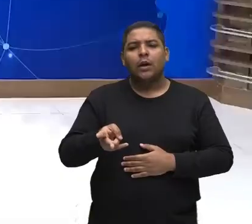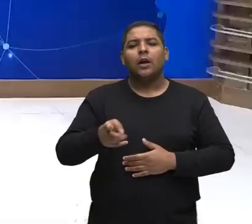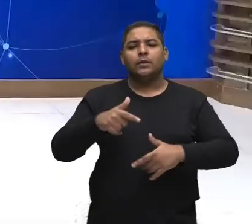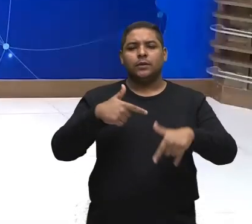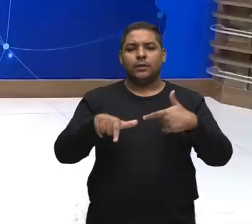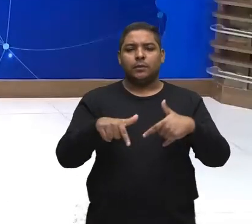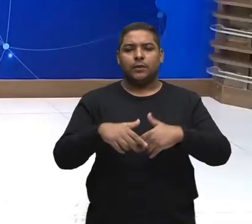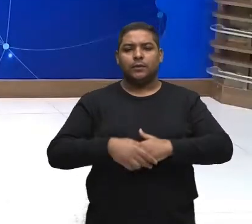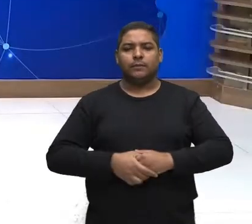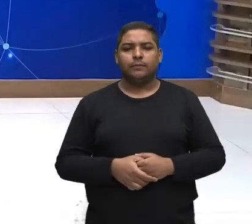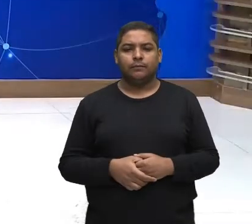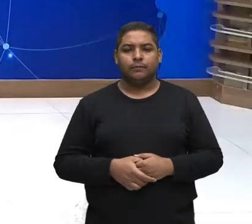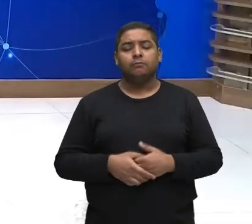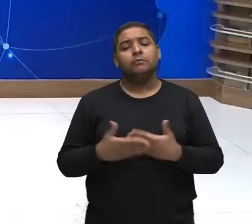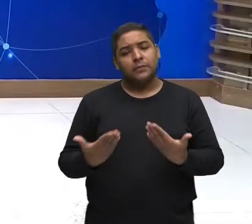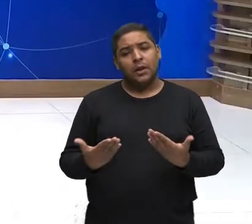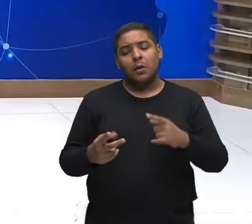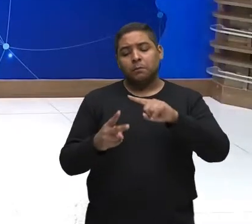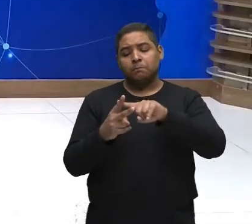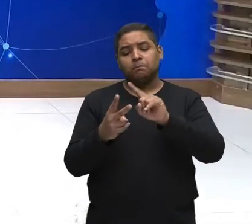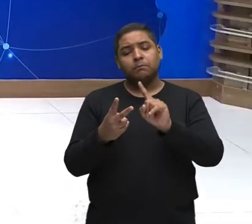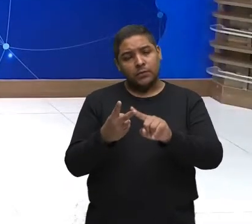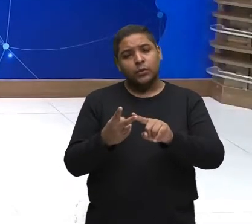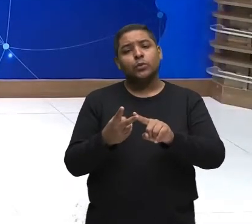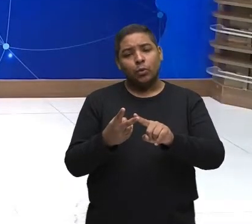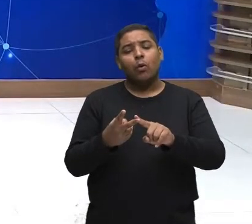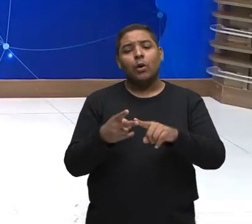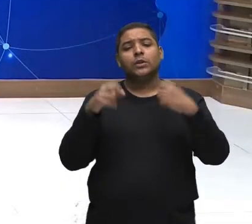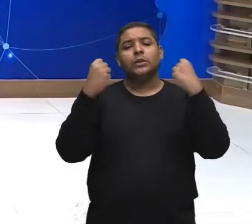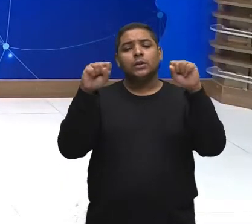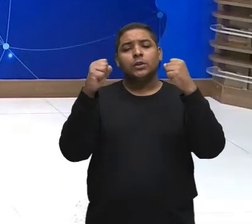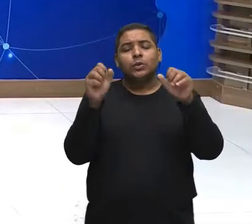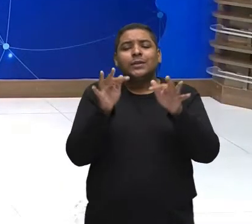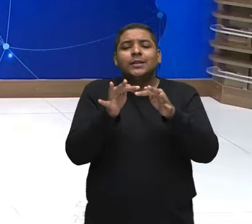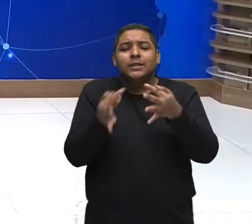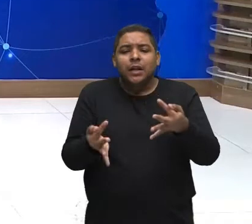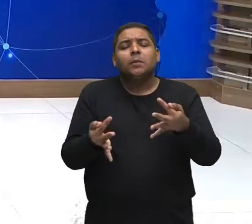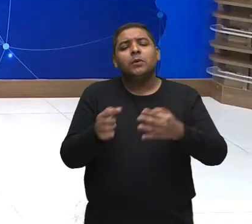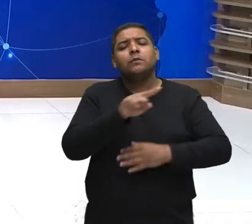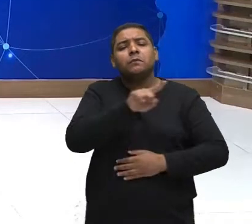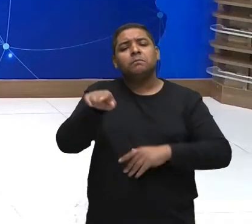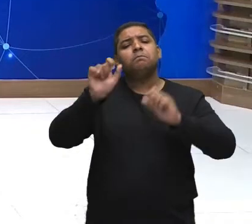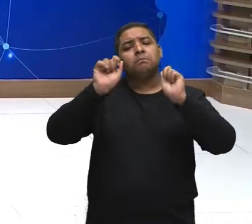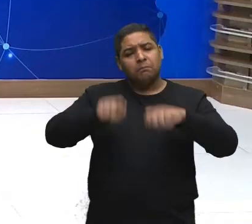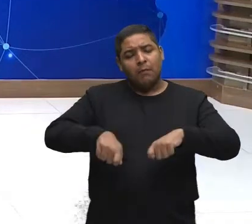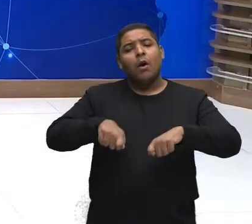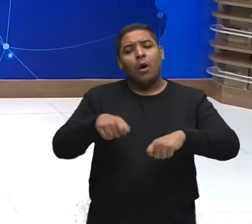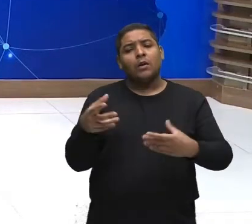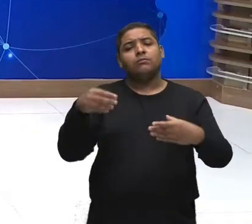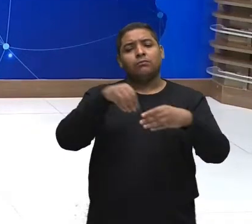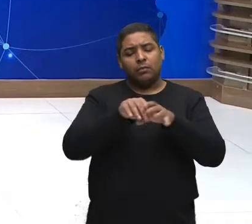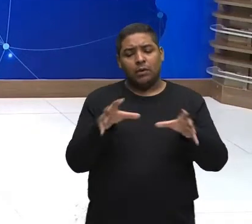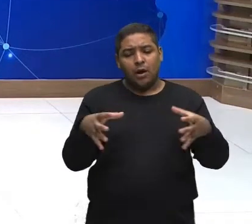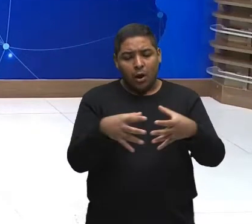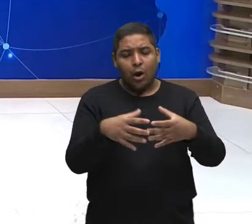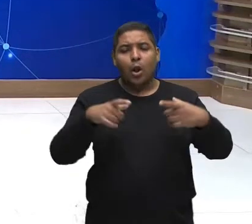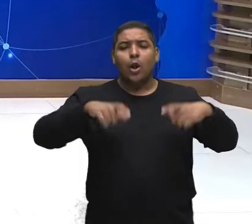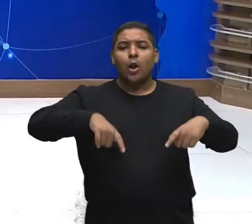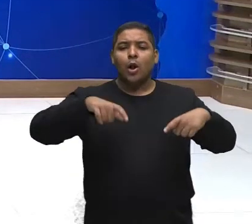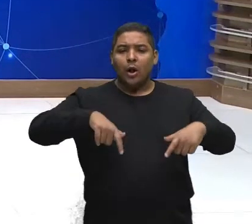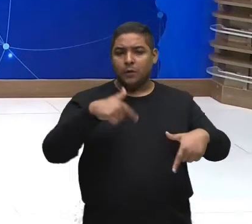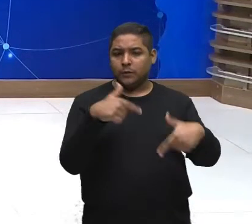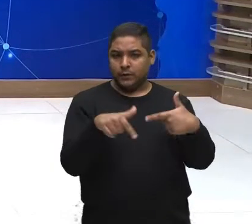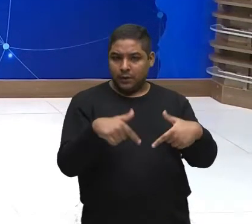jornada. Essas são duas atividades simples que você pode executar no teu ambiente de trabalho, ok? O